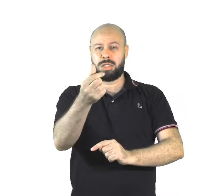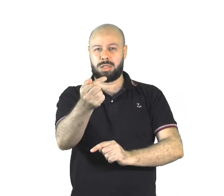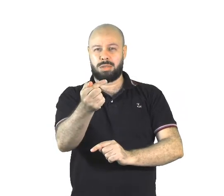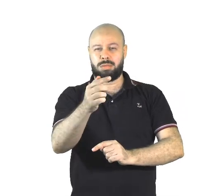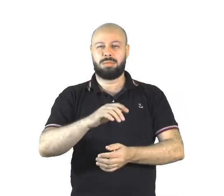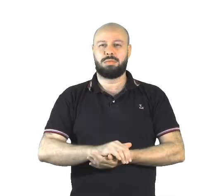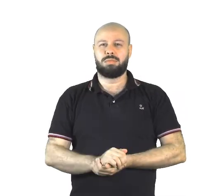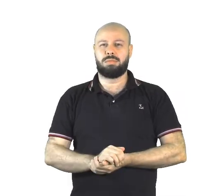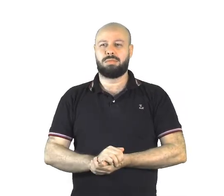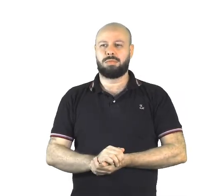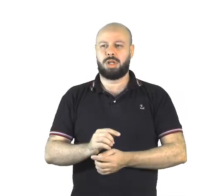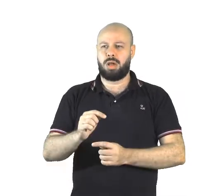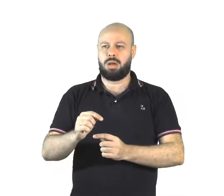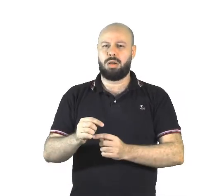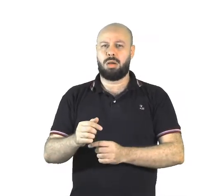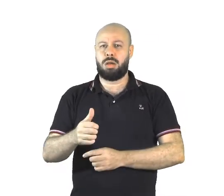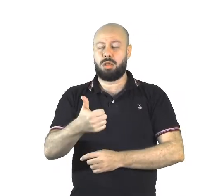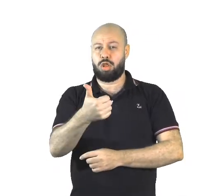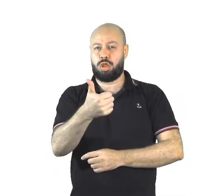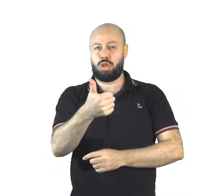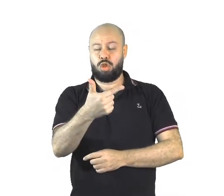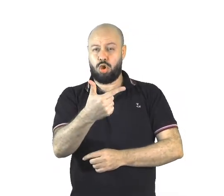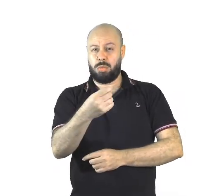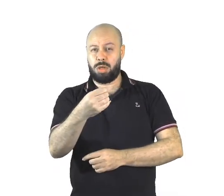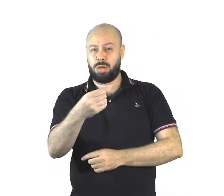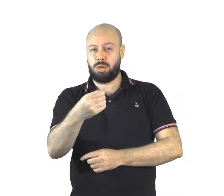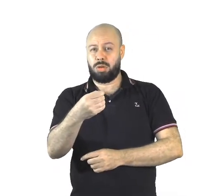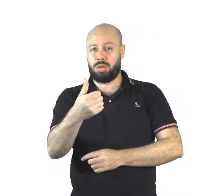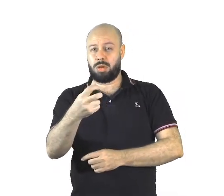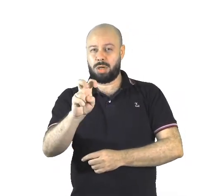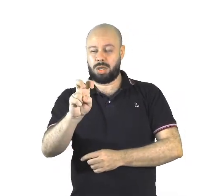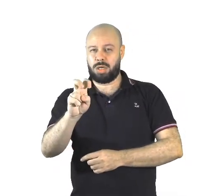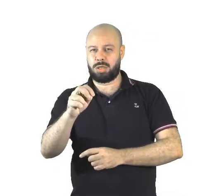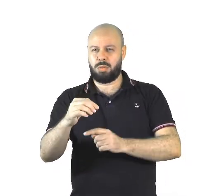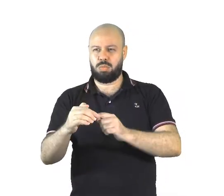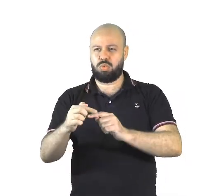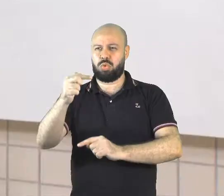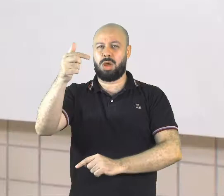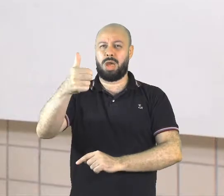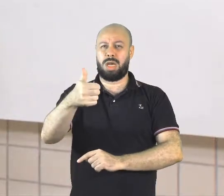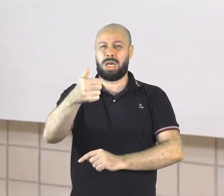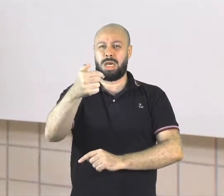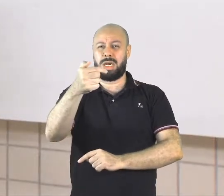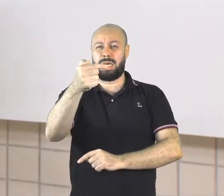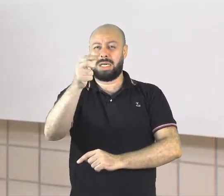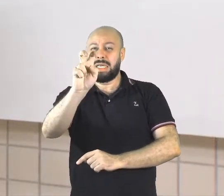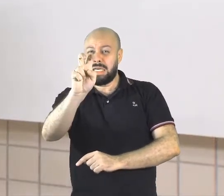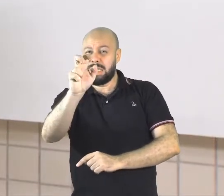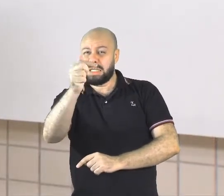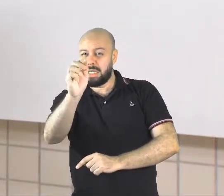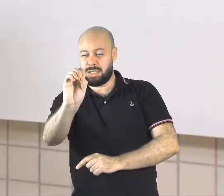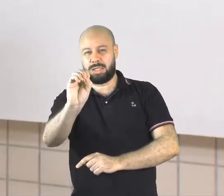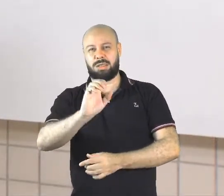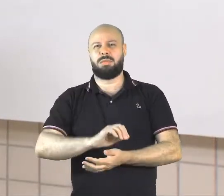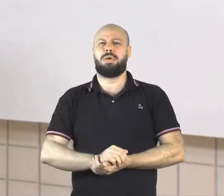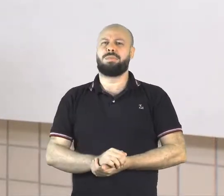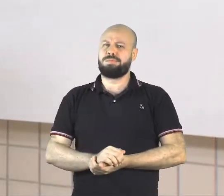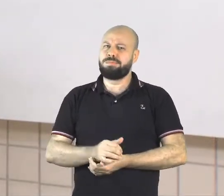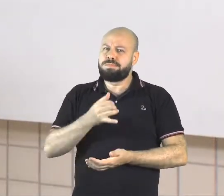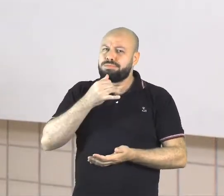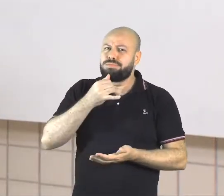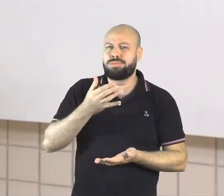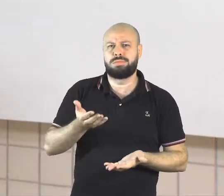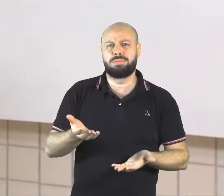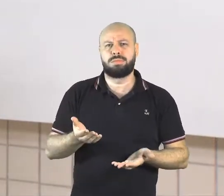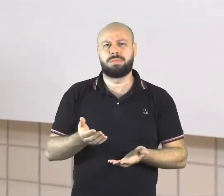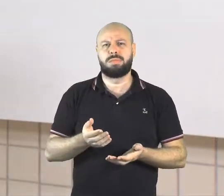567. Em 2015, 570. Então, assim, olha que triste, né?